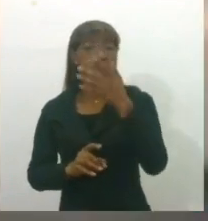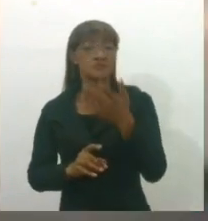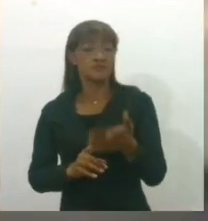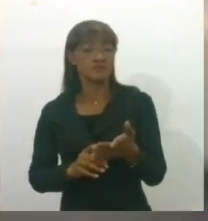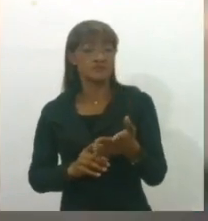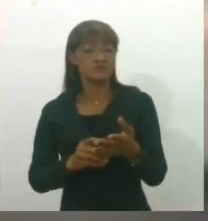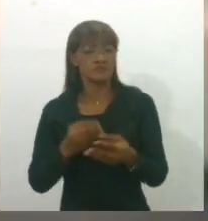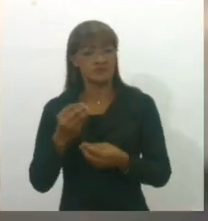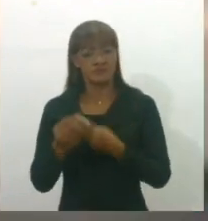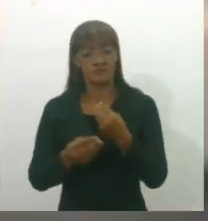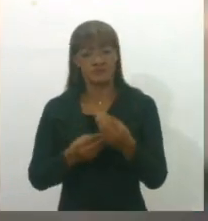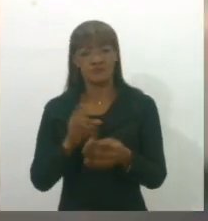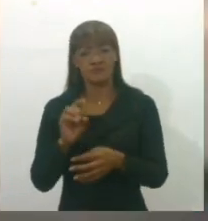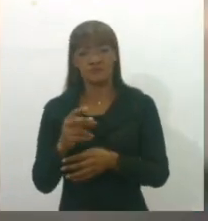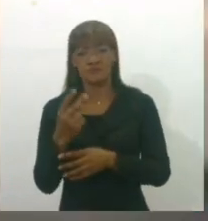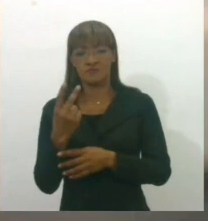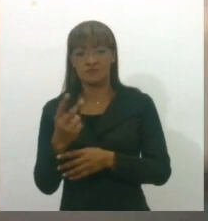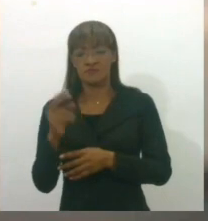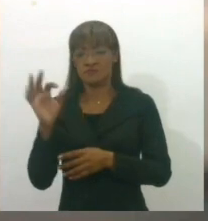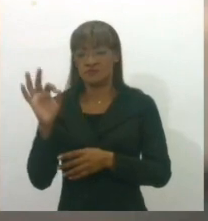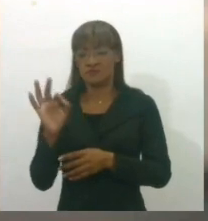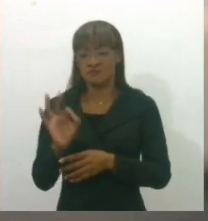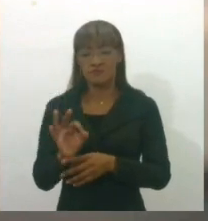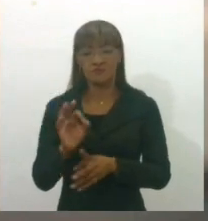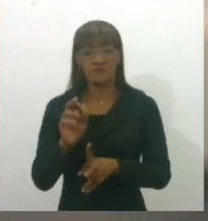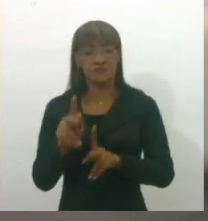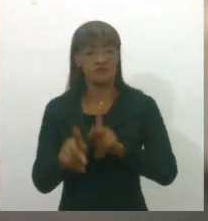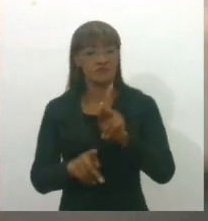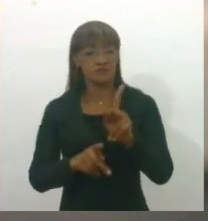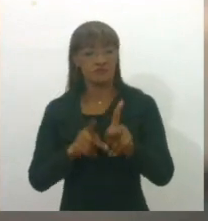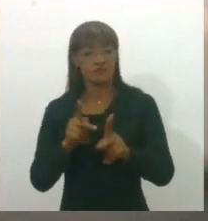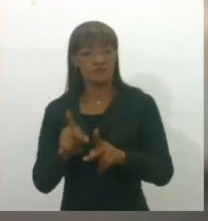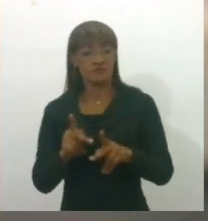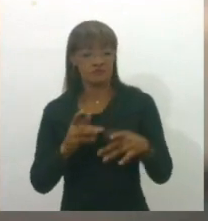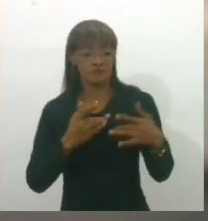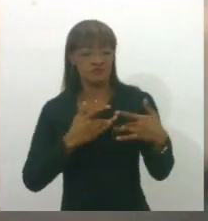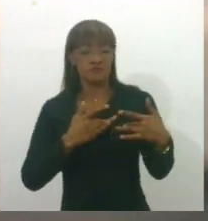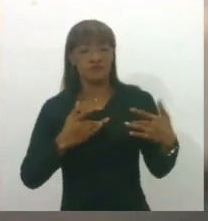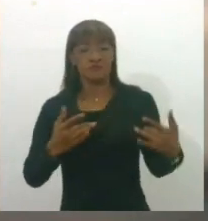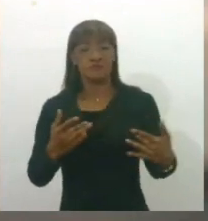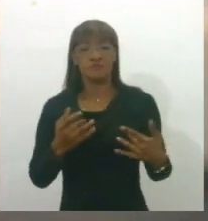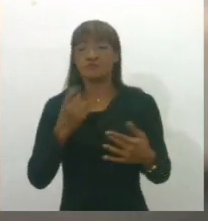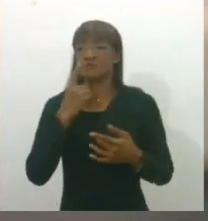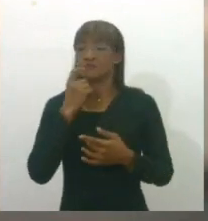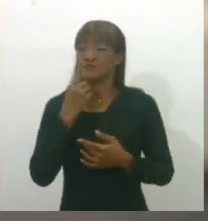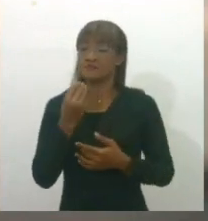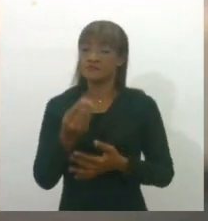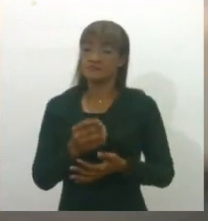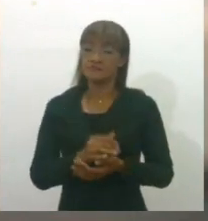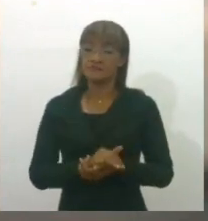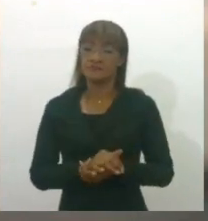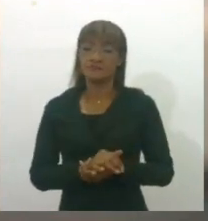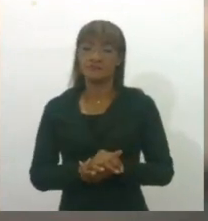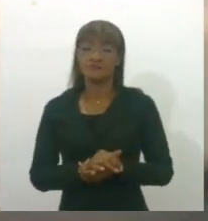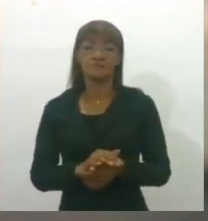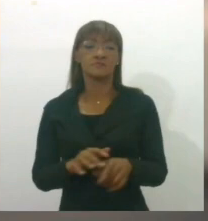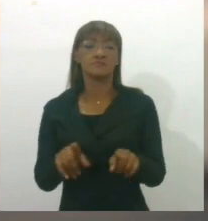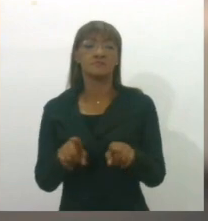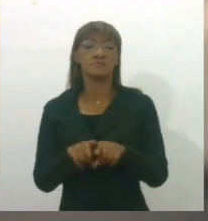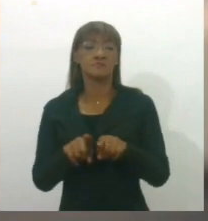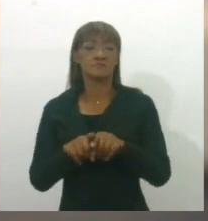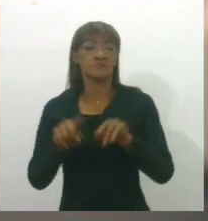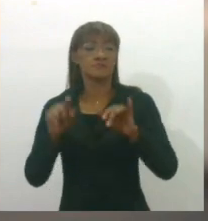da população é doadora. Certamente muito disso é desinformação, ou seja, falta